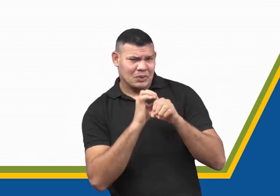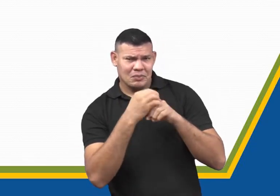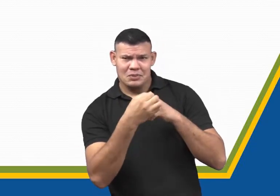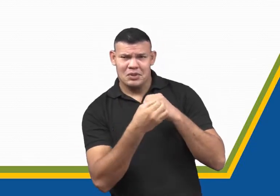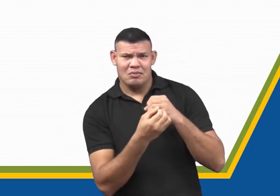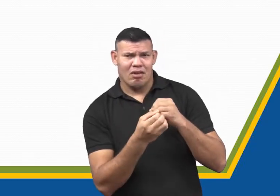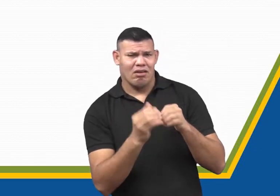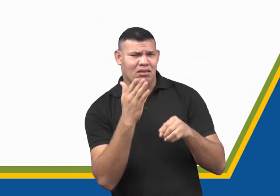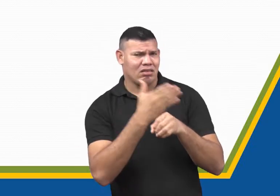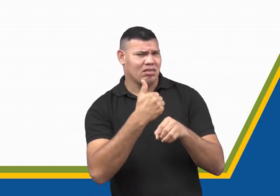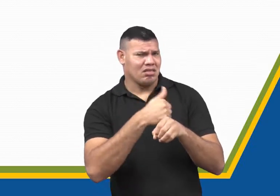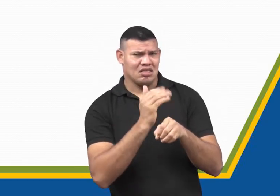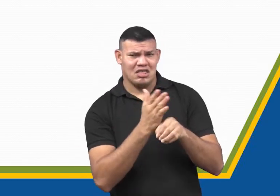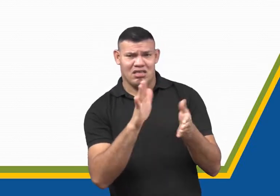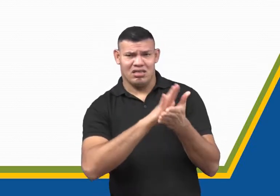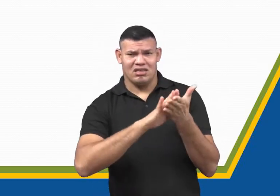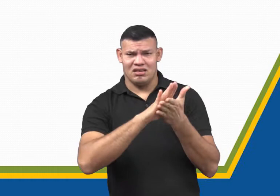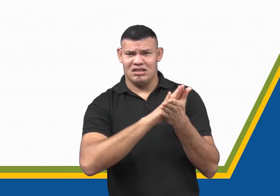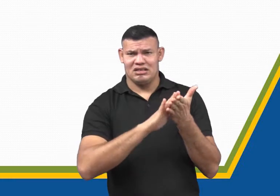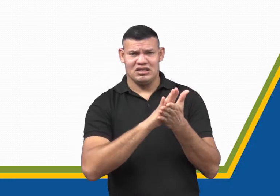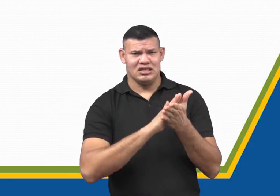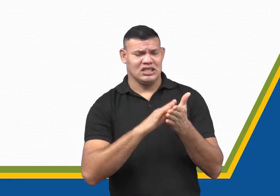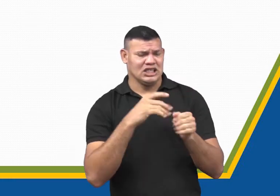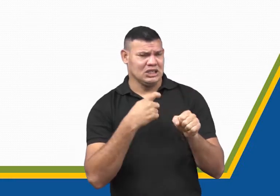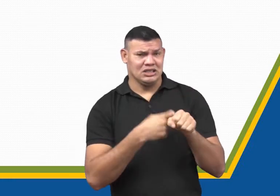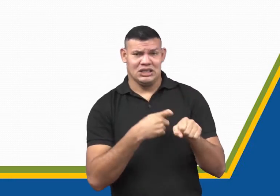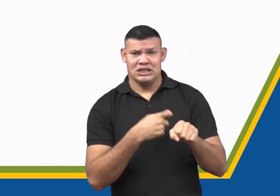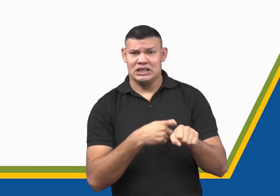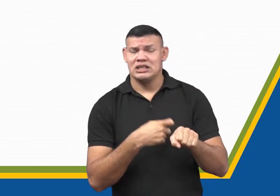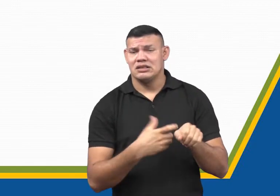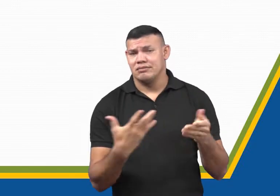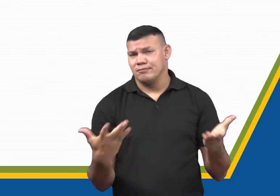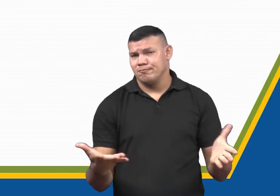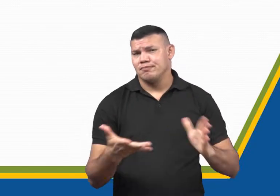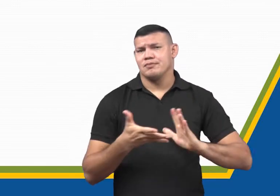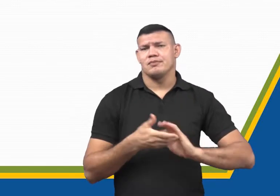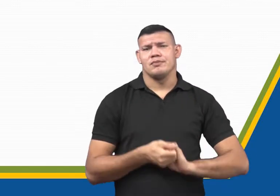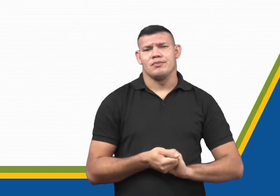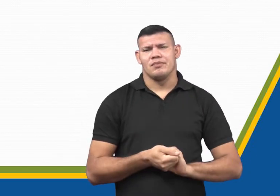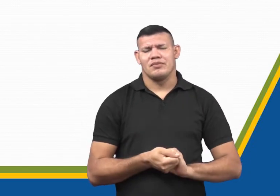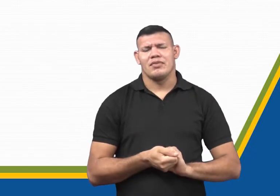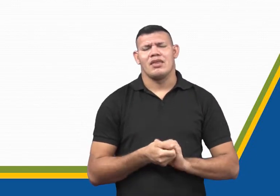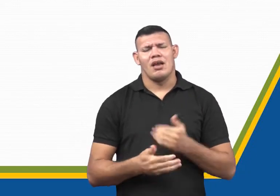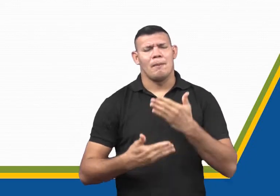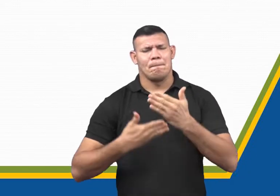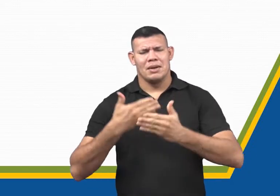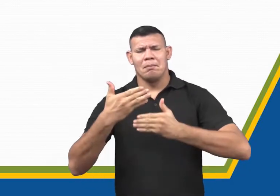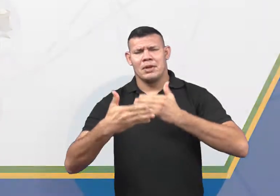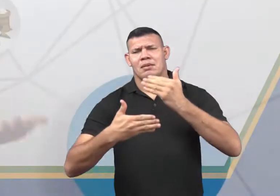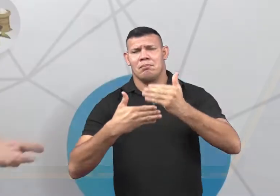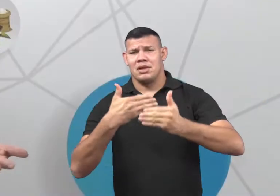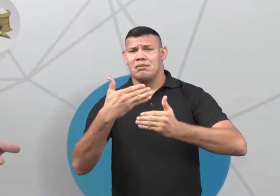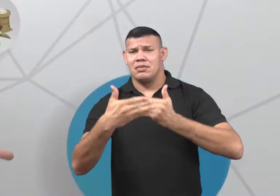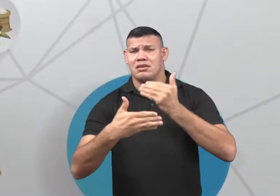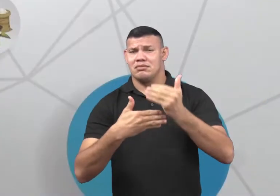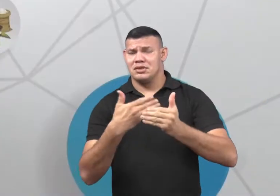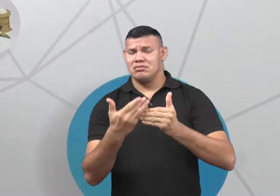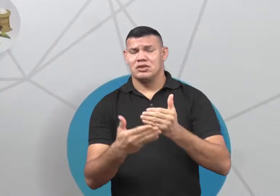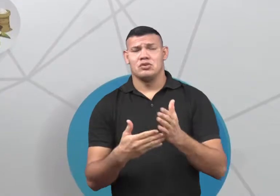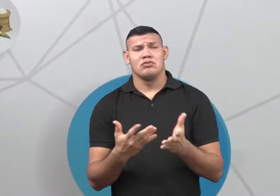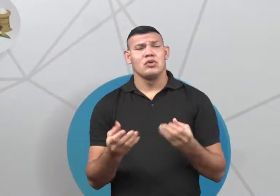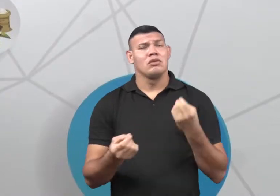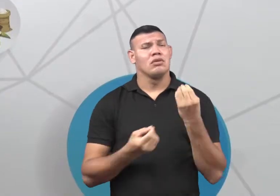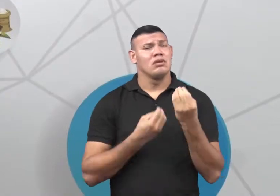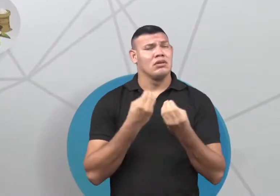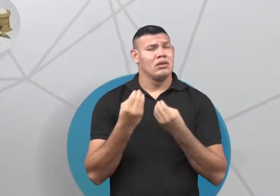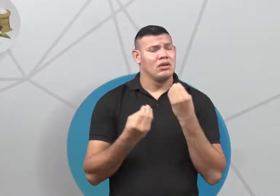ser cortado. Após várias proposições de modelos atômicos ao longo da história,